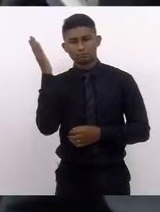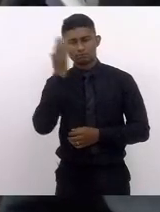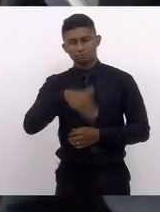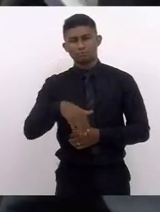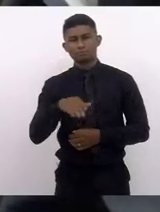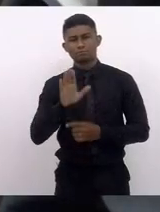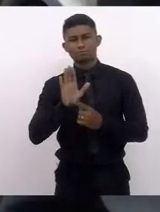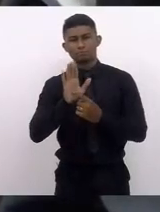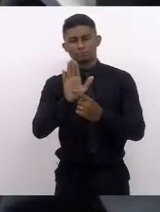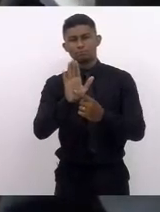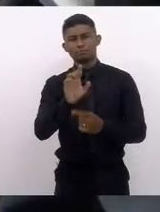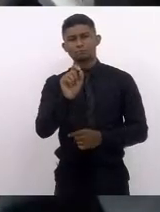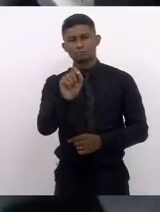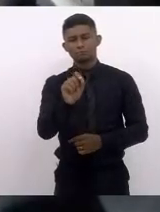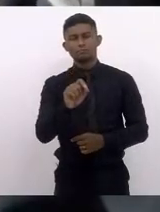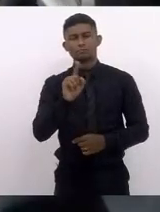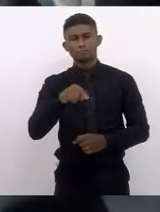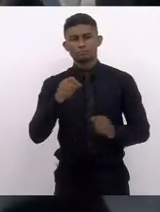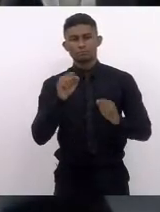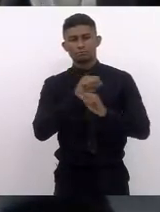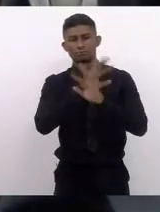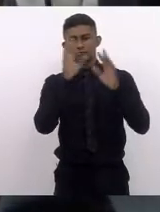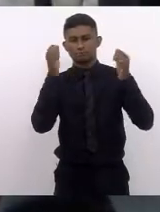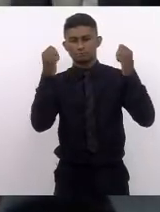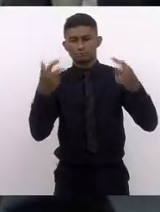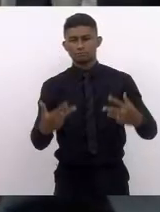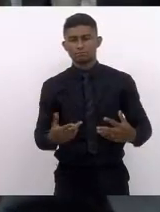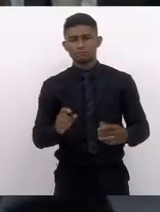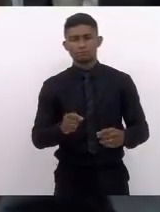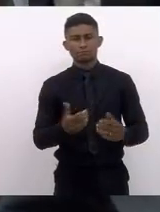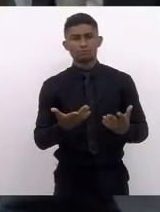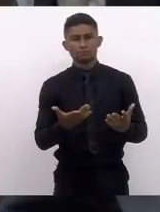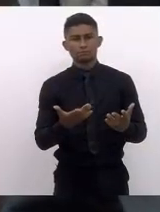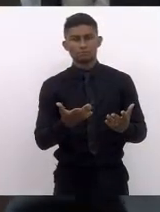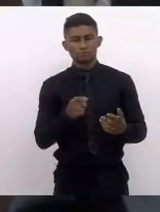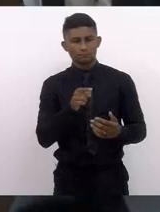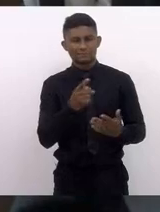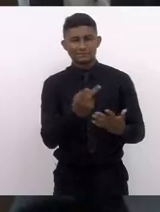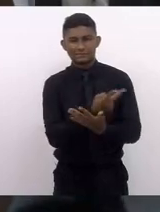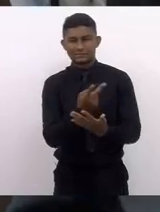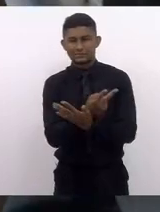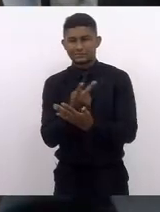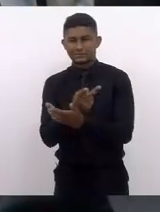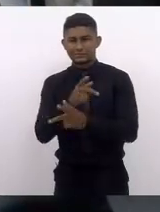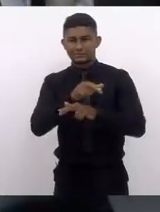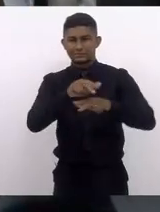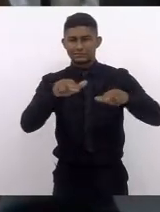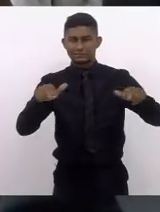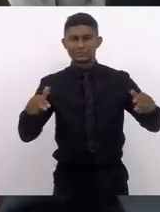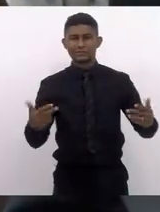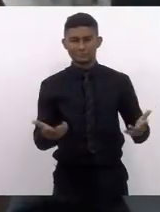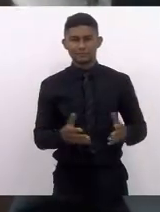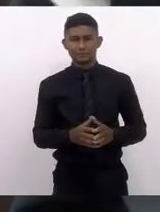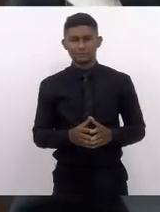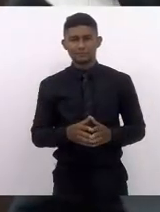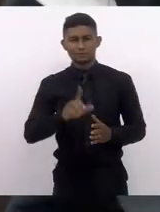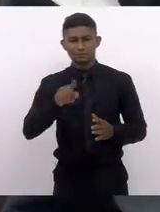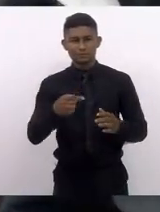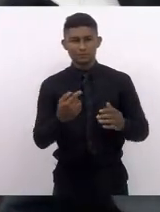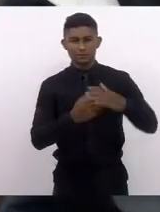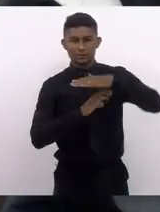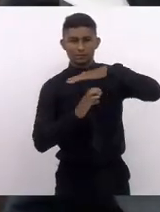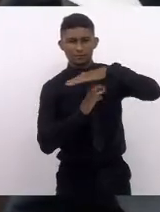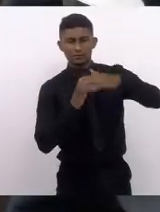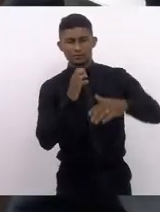de maneira muito clara deputada Martha Rocha aí de irregularidades nesse processo de concessão do serviço da